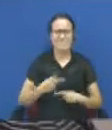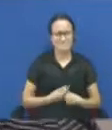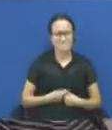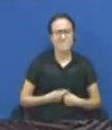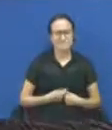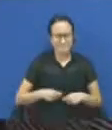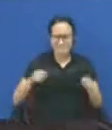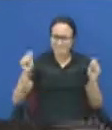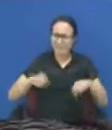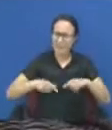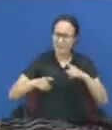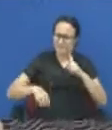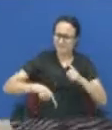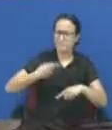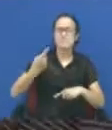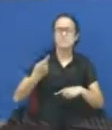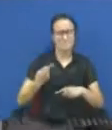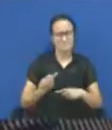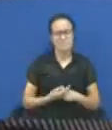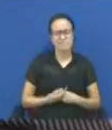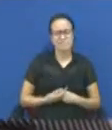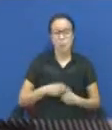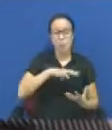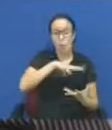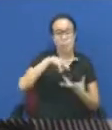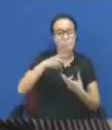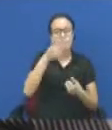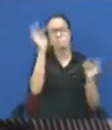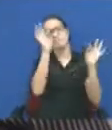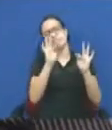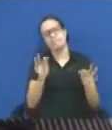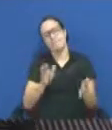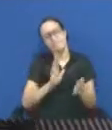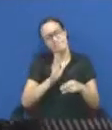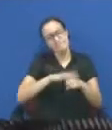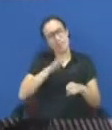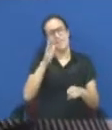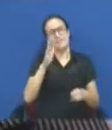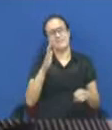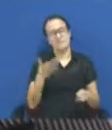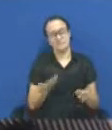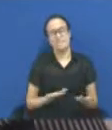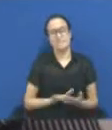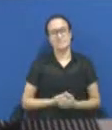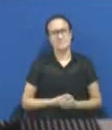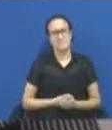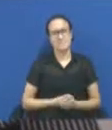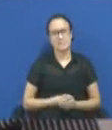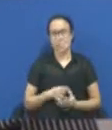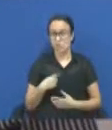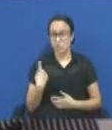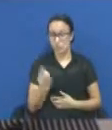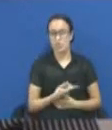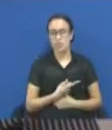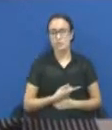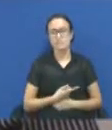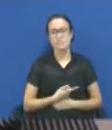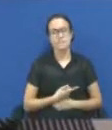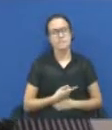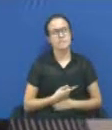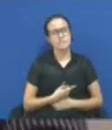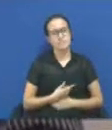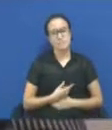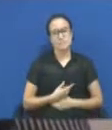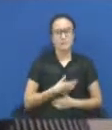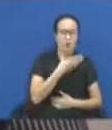que, muito pelos outros, para que o outro seja mais feliz. Nesse sentido, eu acho que nós, quanto